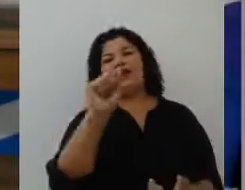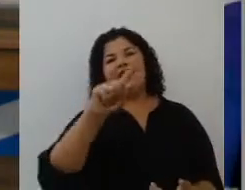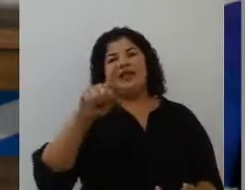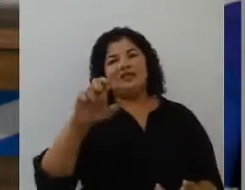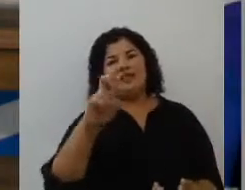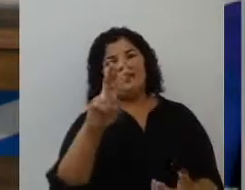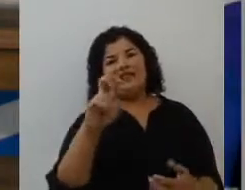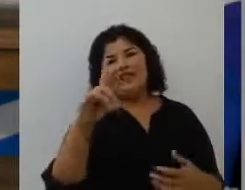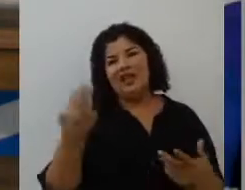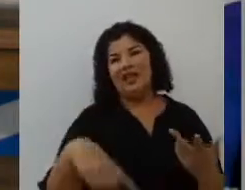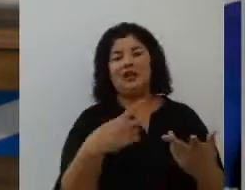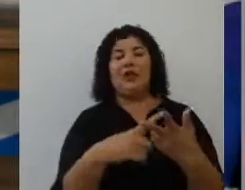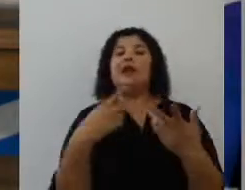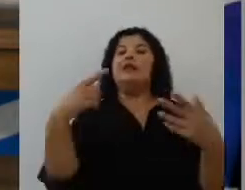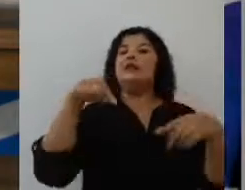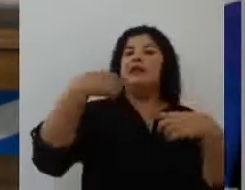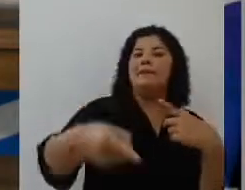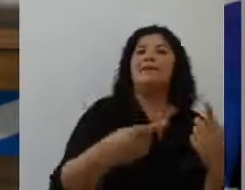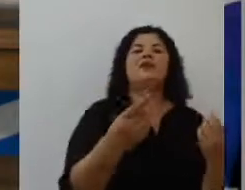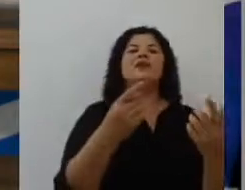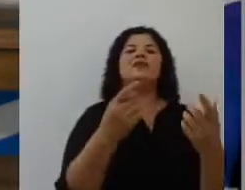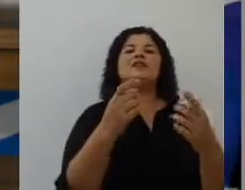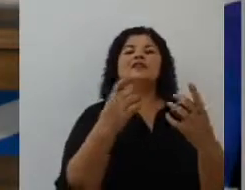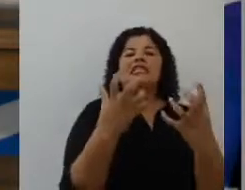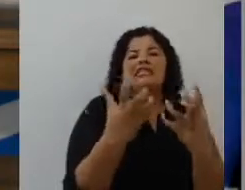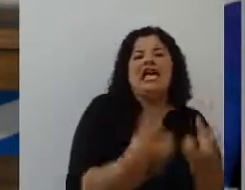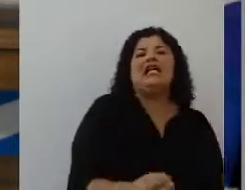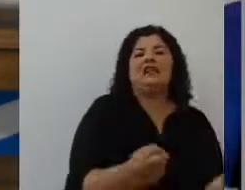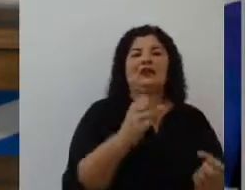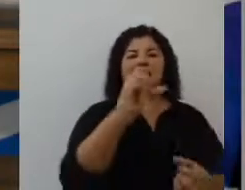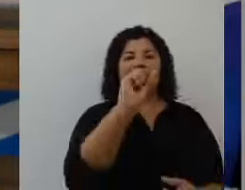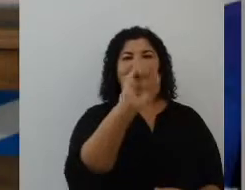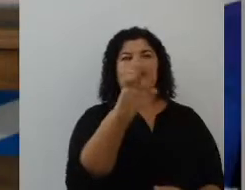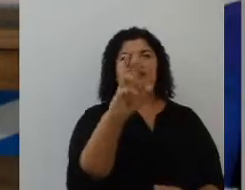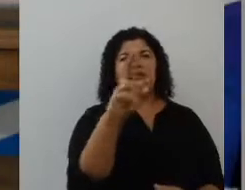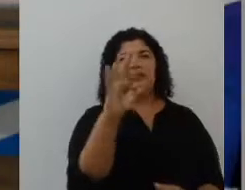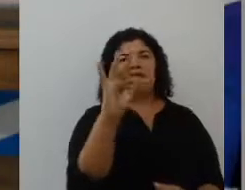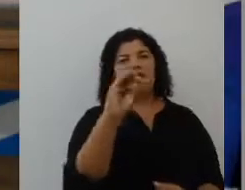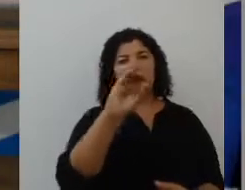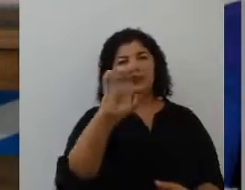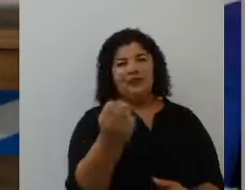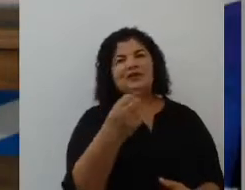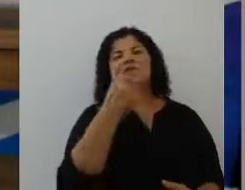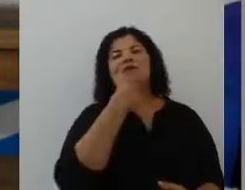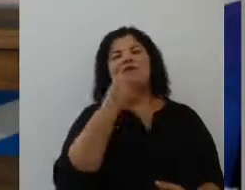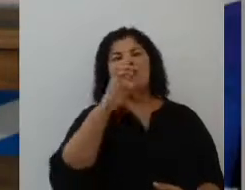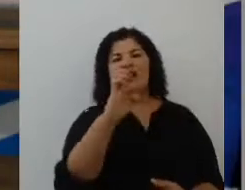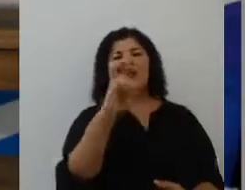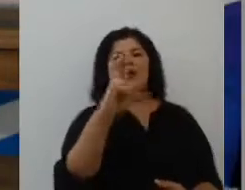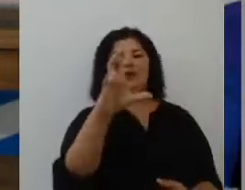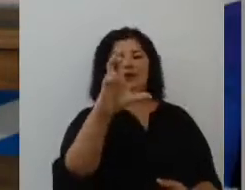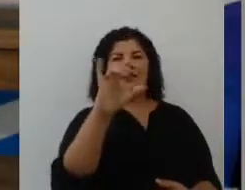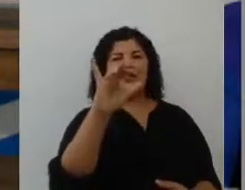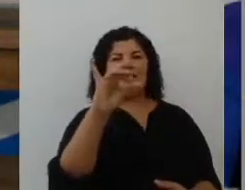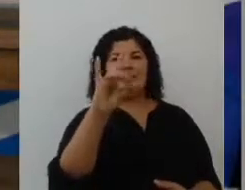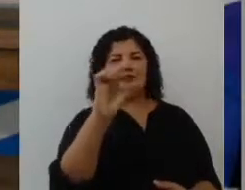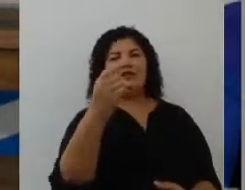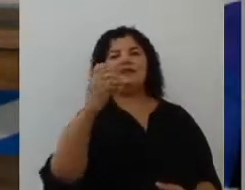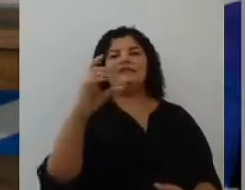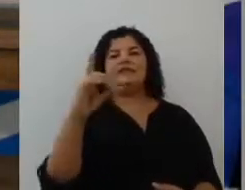por exemplo, Os Sertões, de Euclides da Cunha, tema da nossa próxima aula. Daqui a pouco a gente vai ter pré-modernismo. Não perde, aula